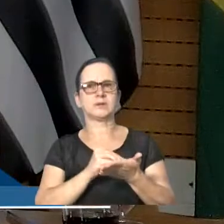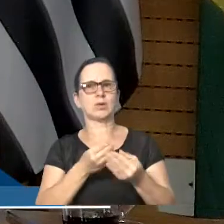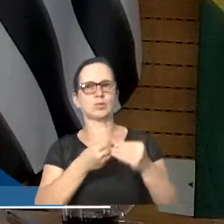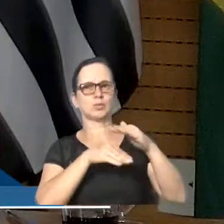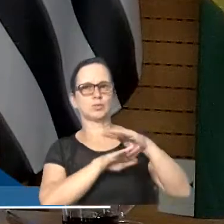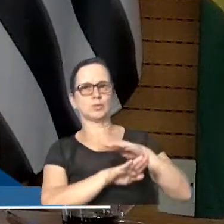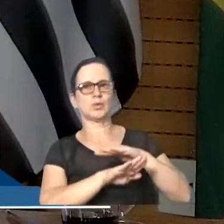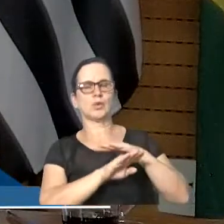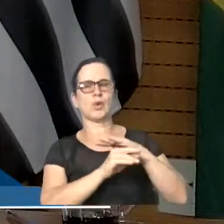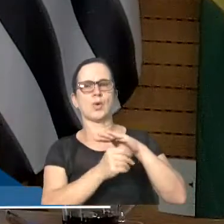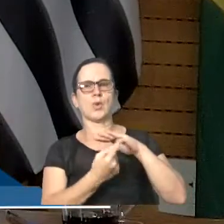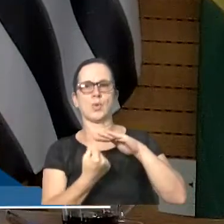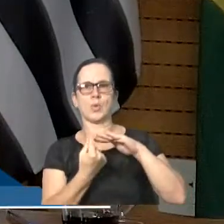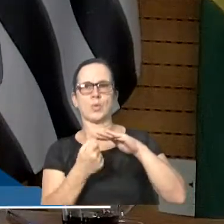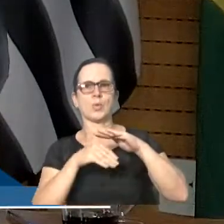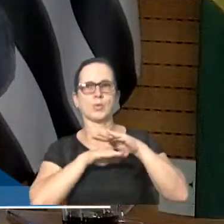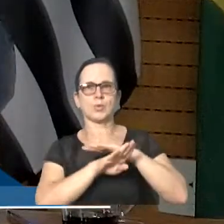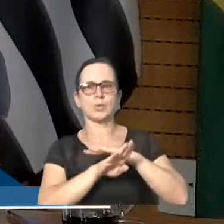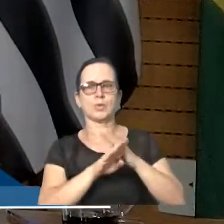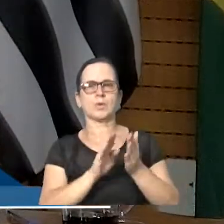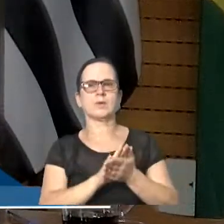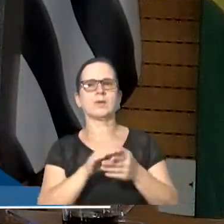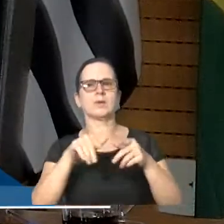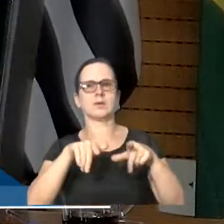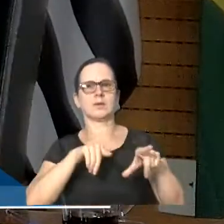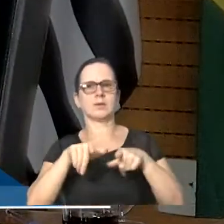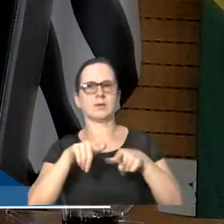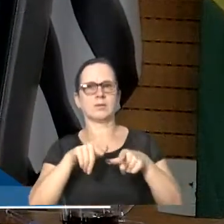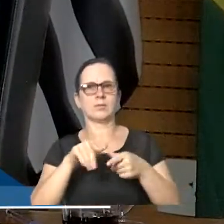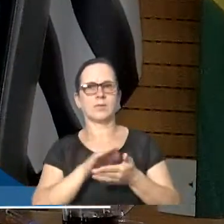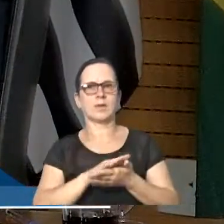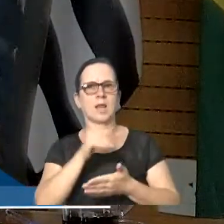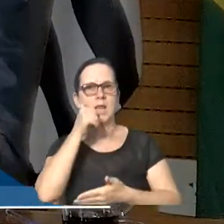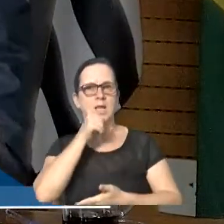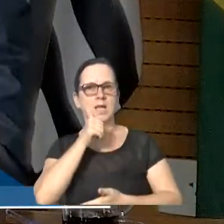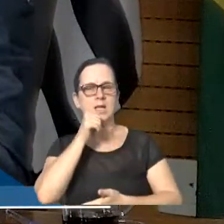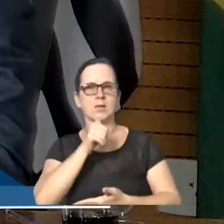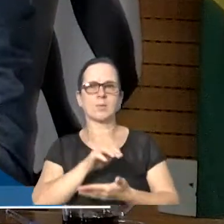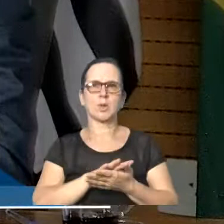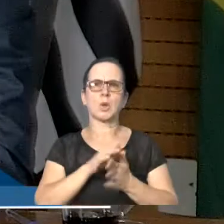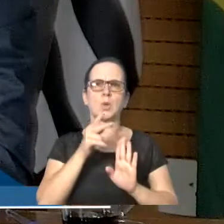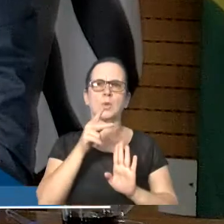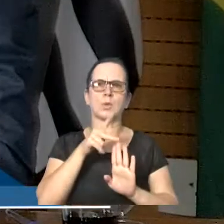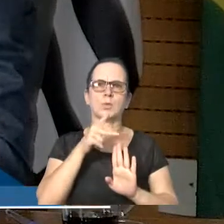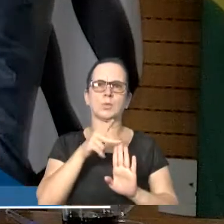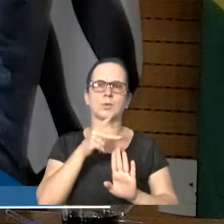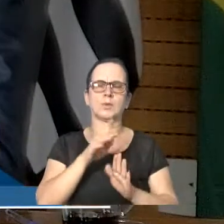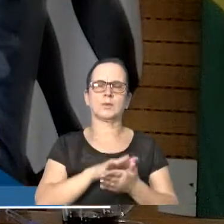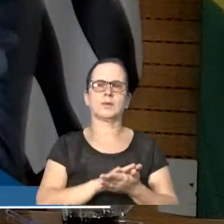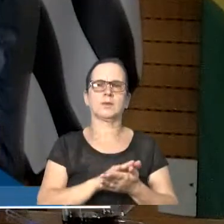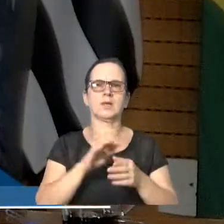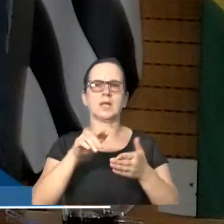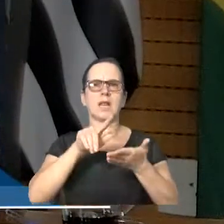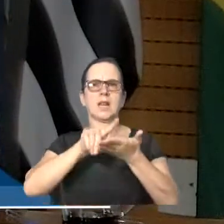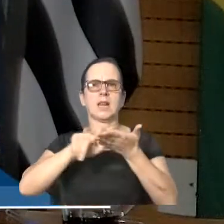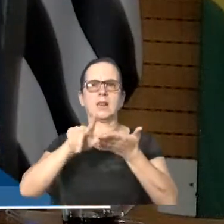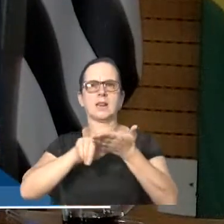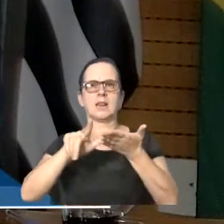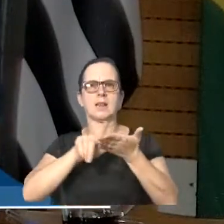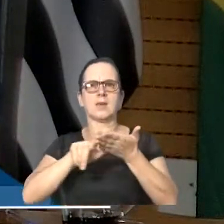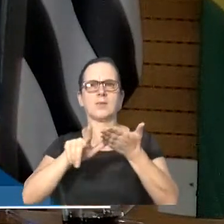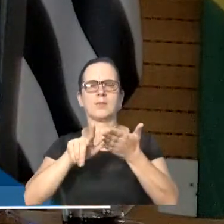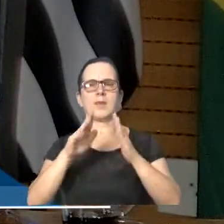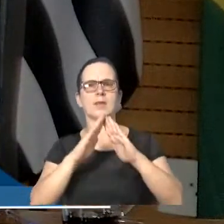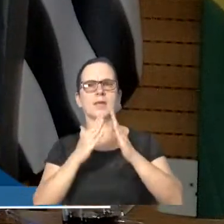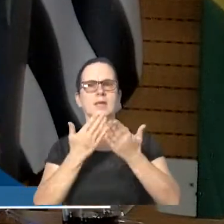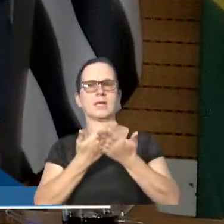de garantia. A prestadora de serviço nessa cidade de portaria e da limpeza das escolas, ela não deposita o